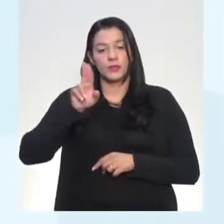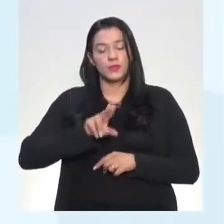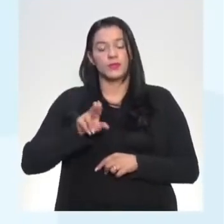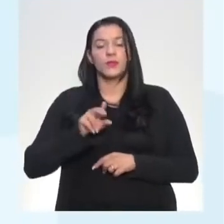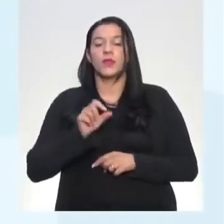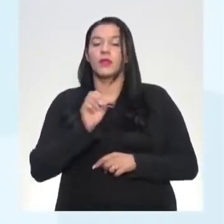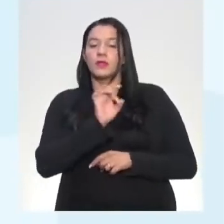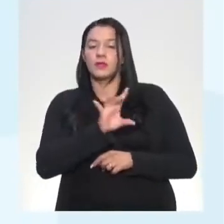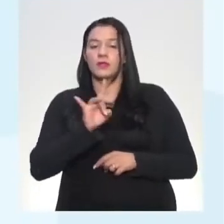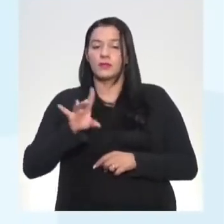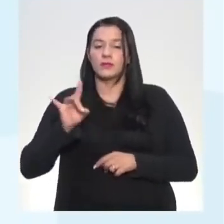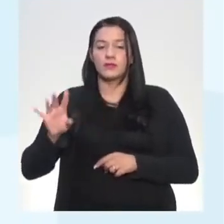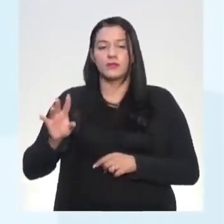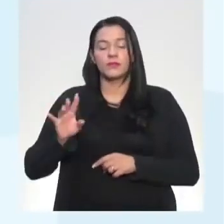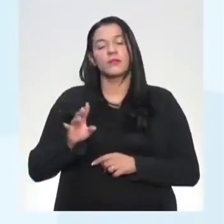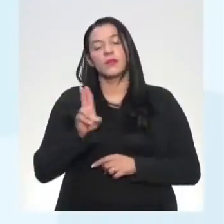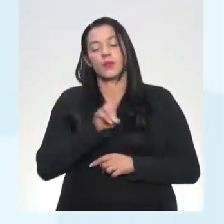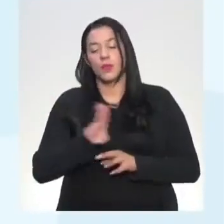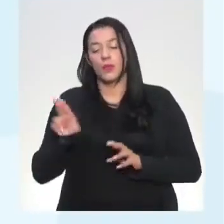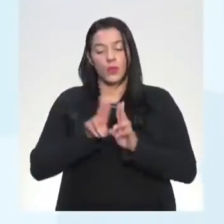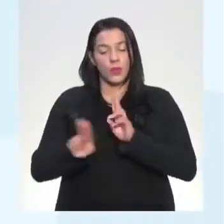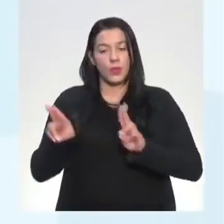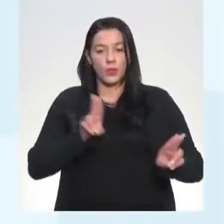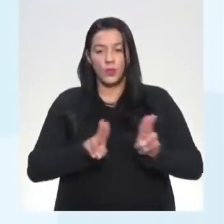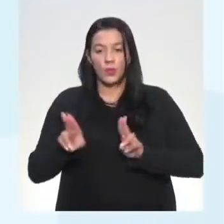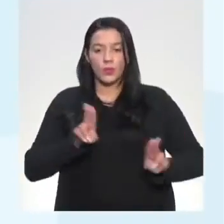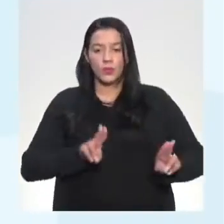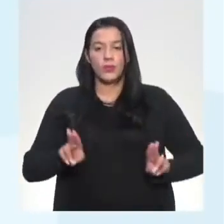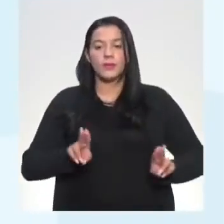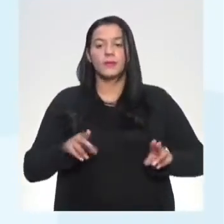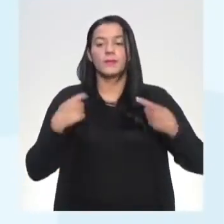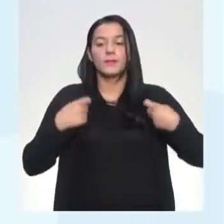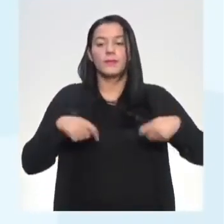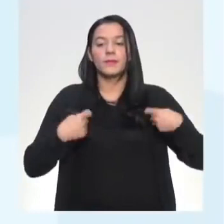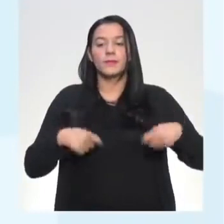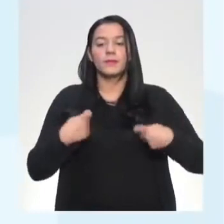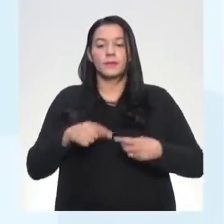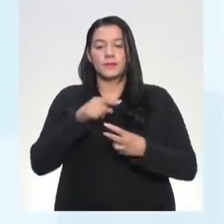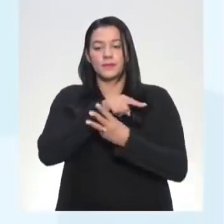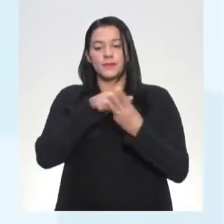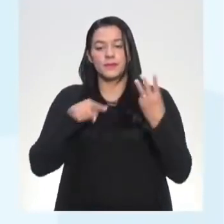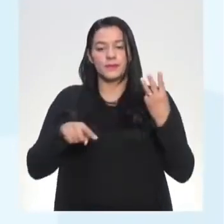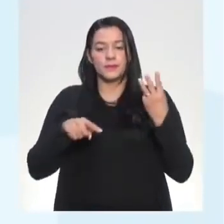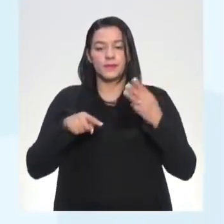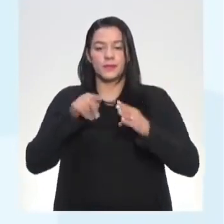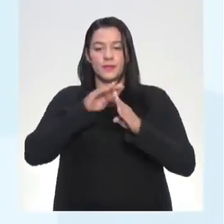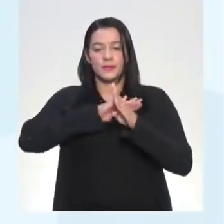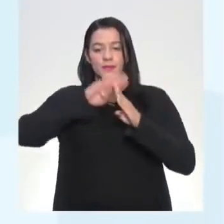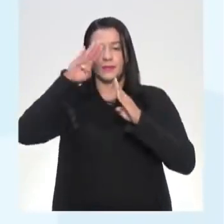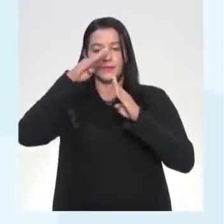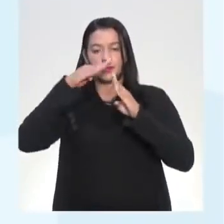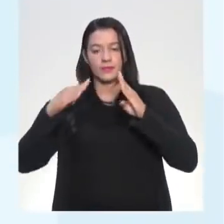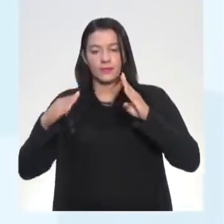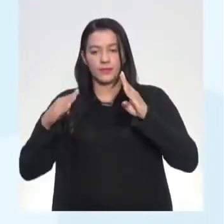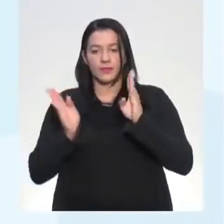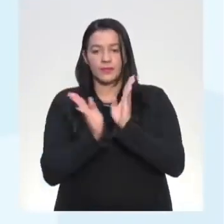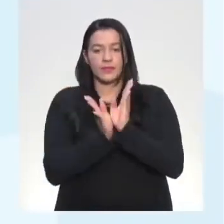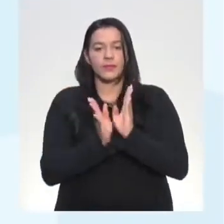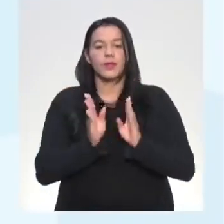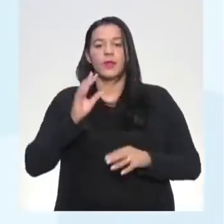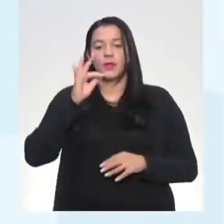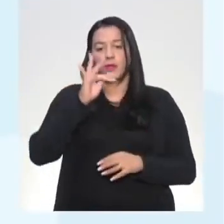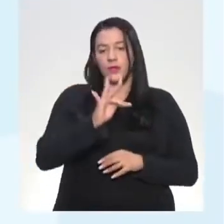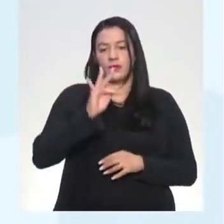nomear segmentos, que foi essa que a gente acabou de utilizar, nomeie os três lados do triângulo FGH a